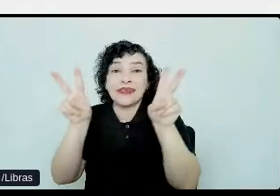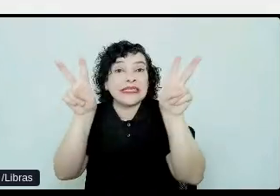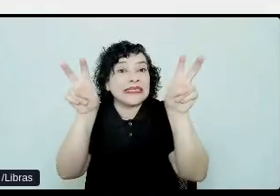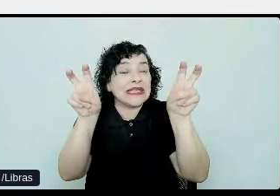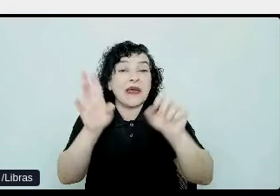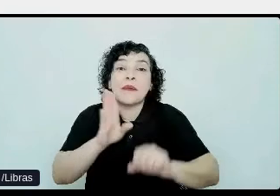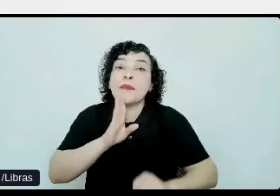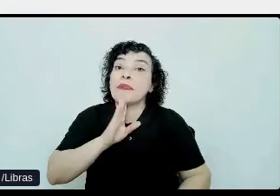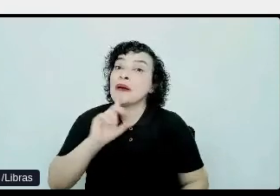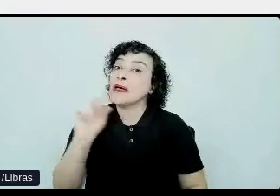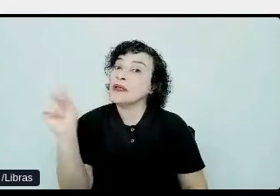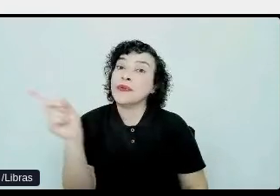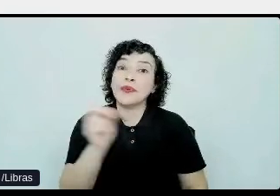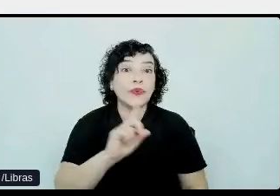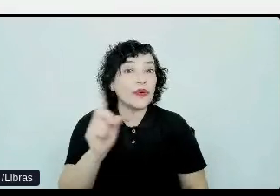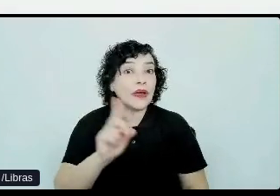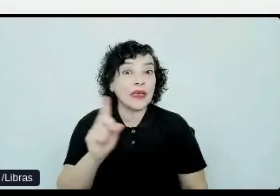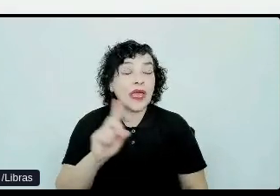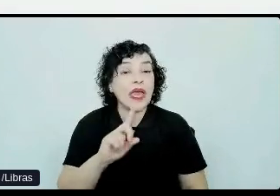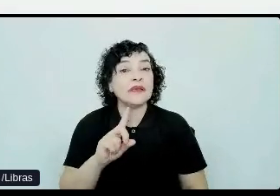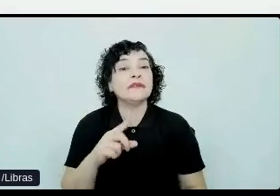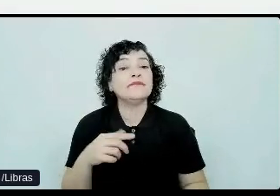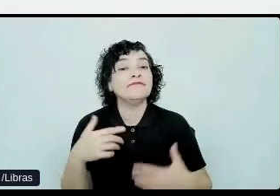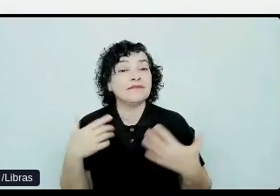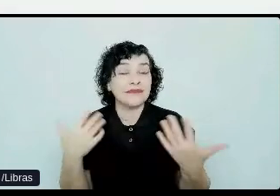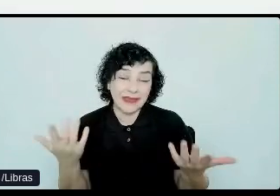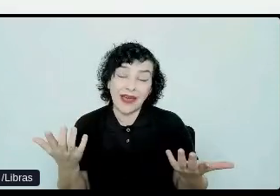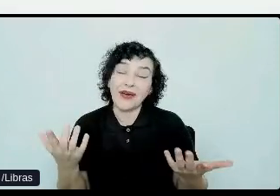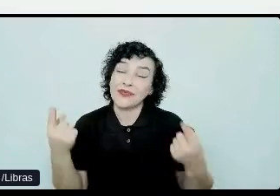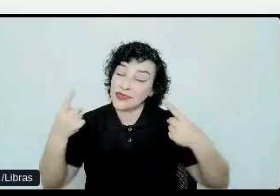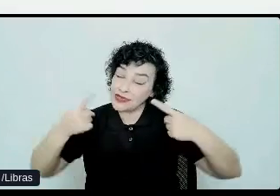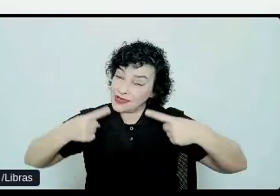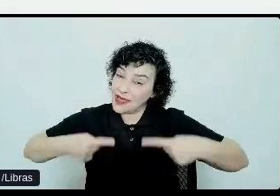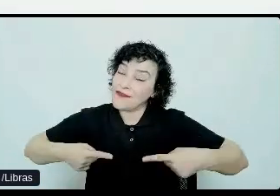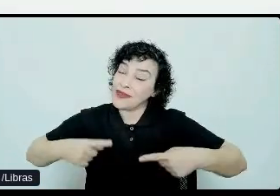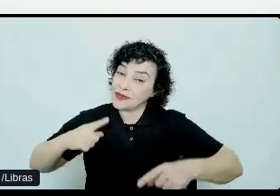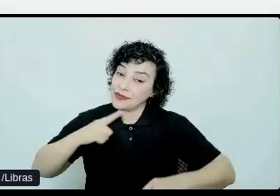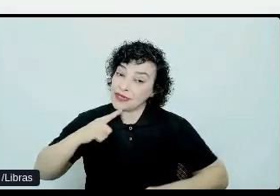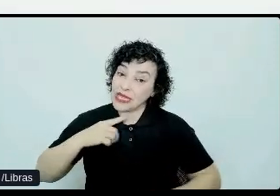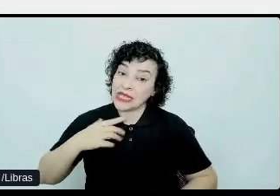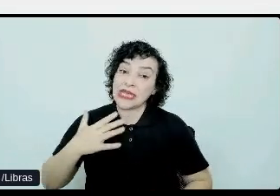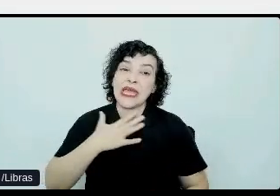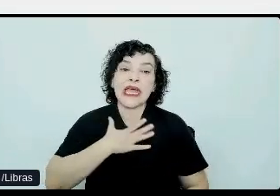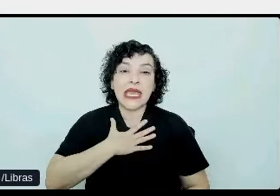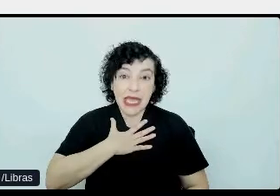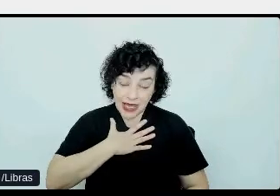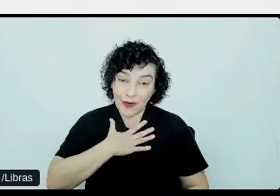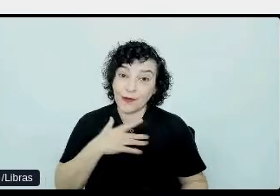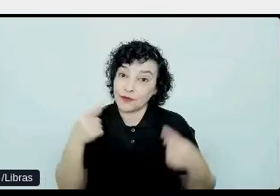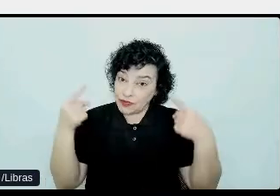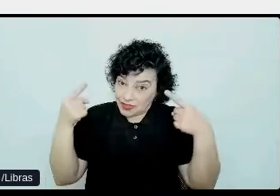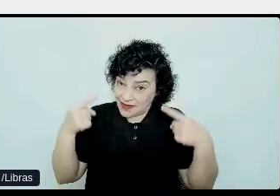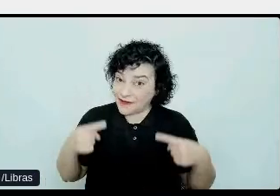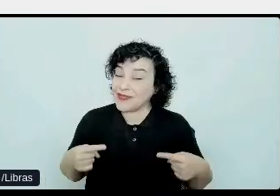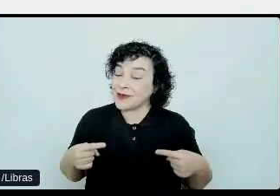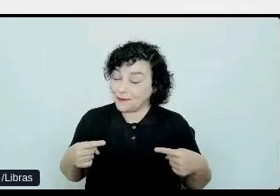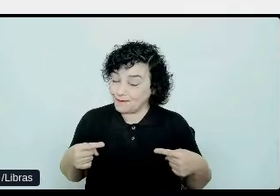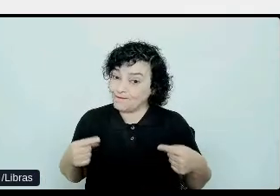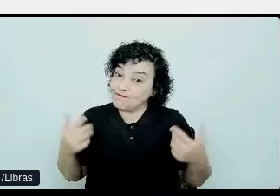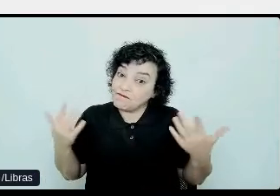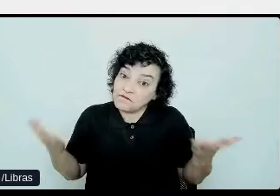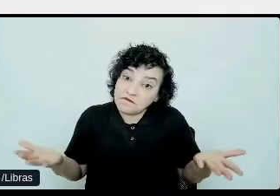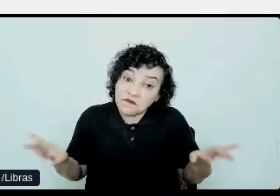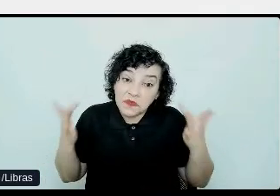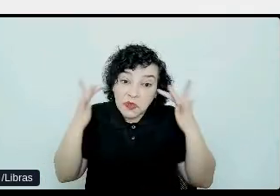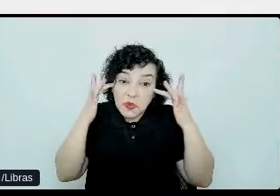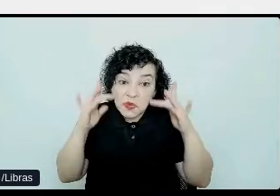E então a gente costuma ter uma série de desafios, né? Eu encontrei alguns desafios. Eu não sei se